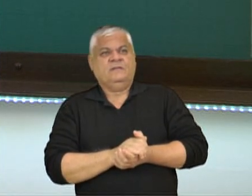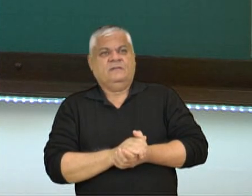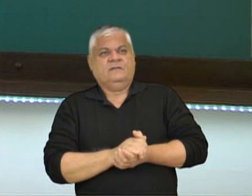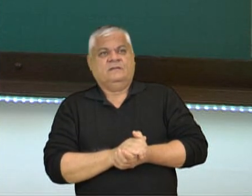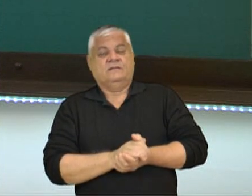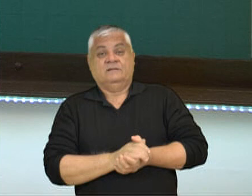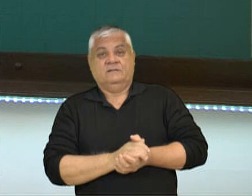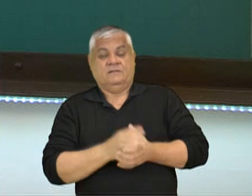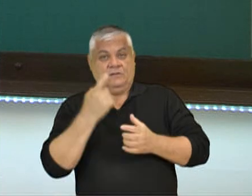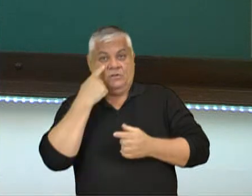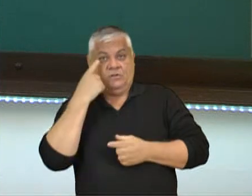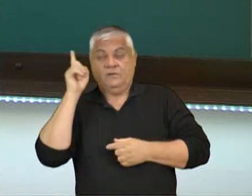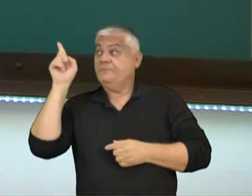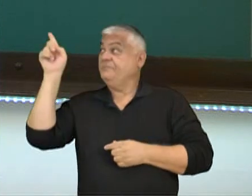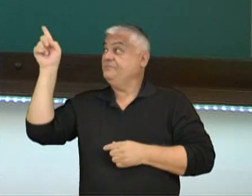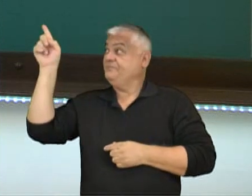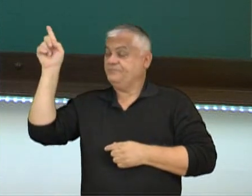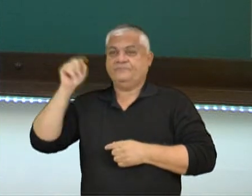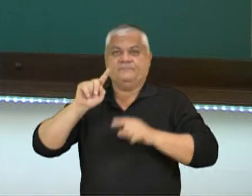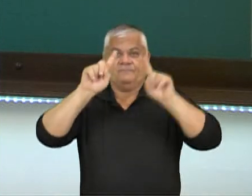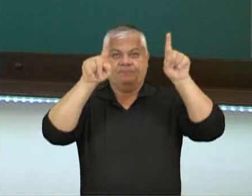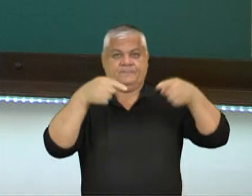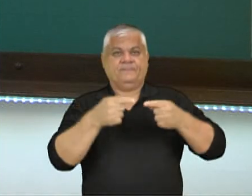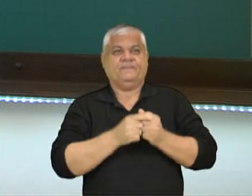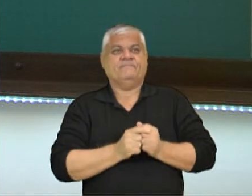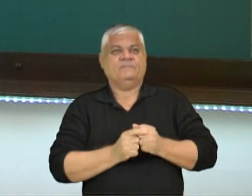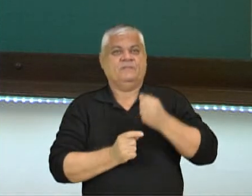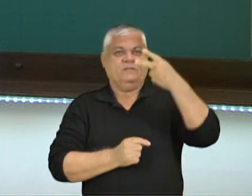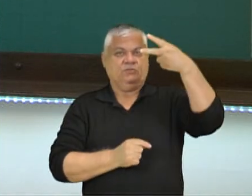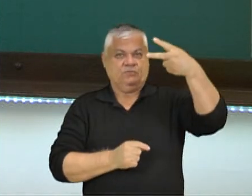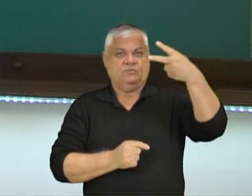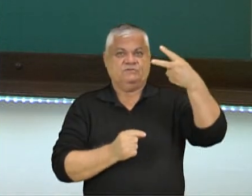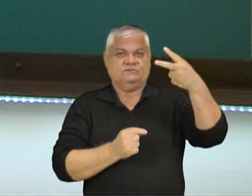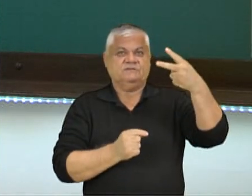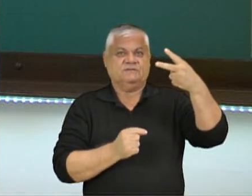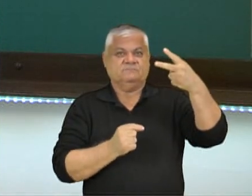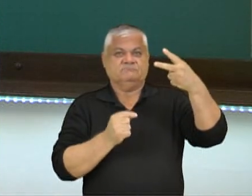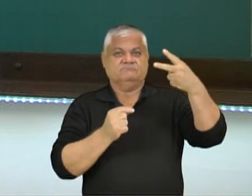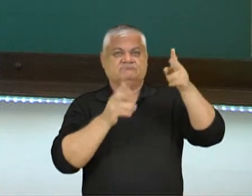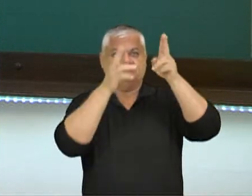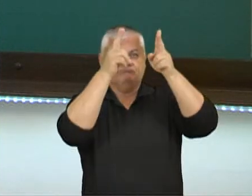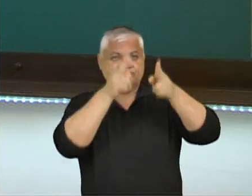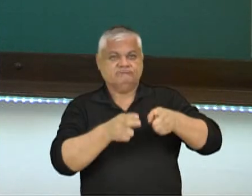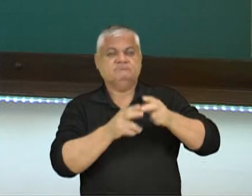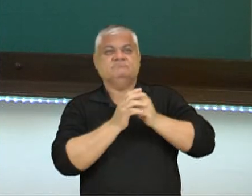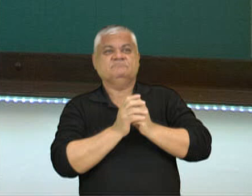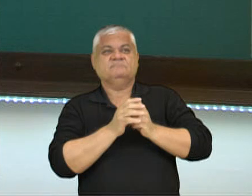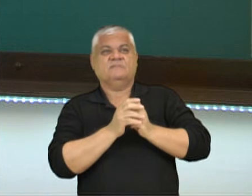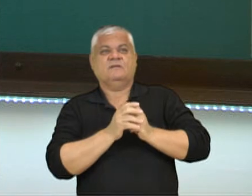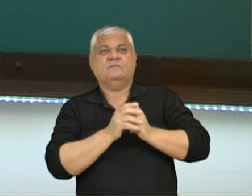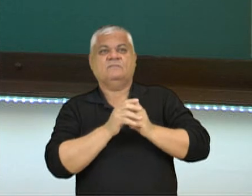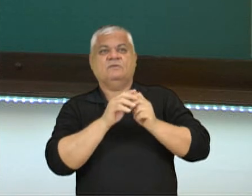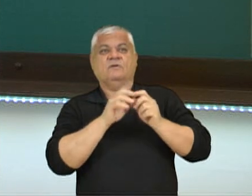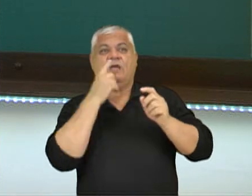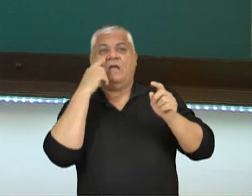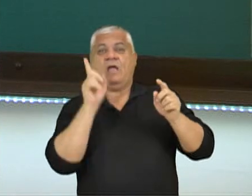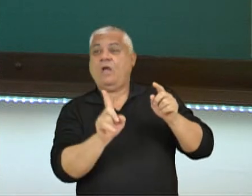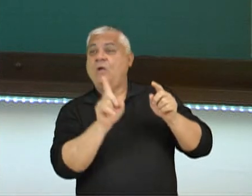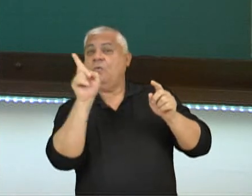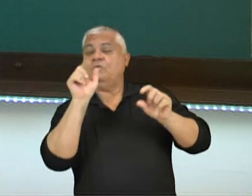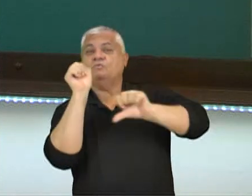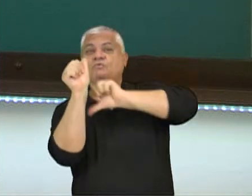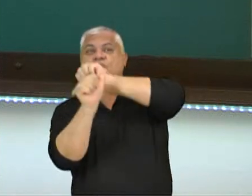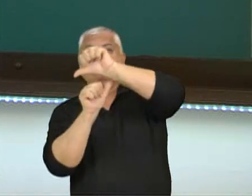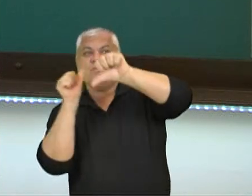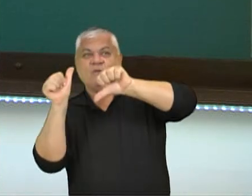Então, observe essa matriz aqui, que é uma matriz 2 por 2. A matriz oposta, observe que ela